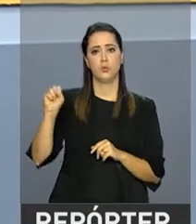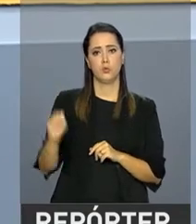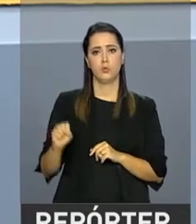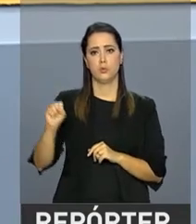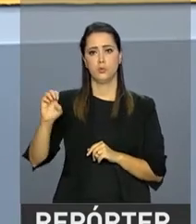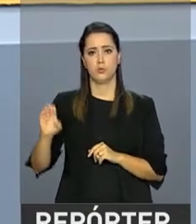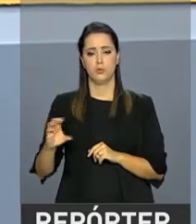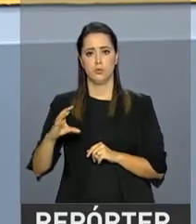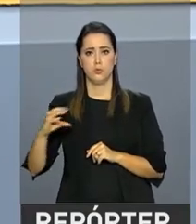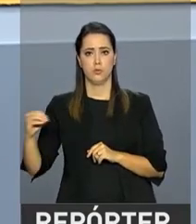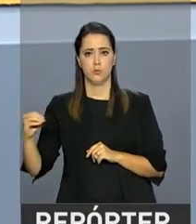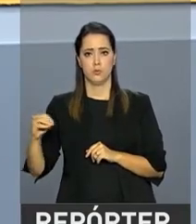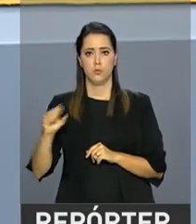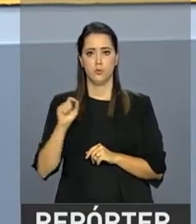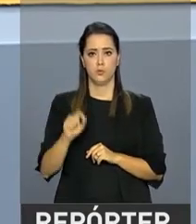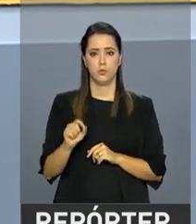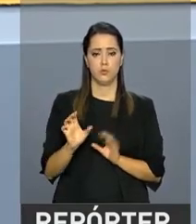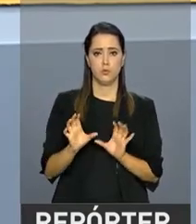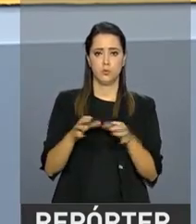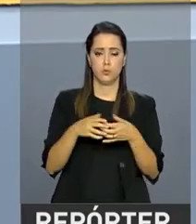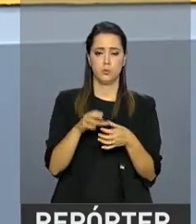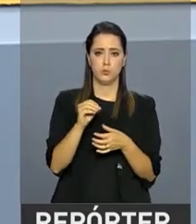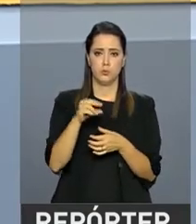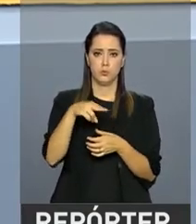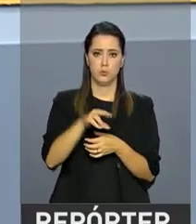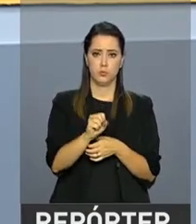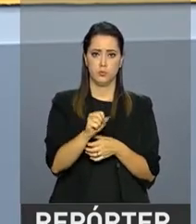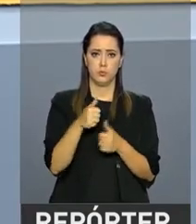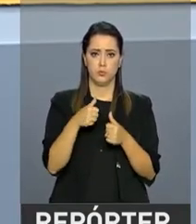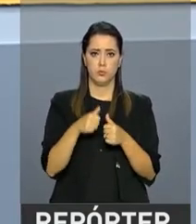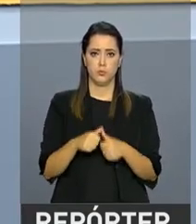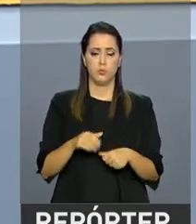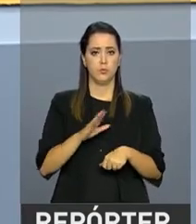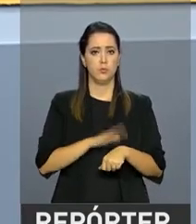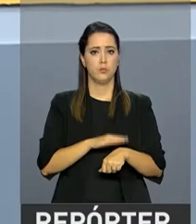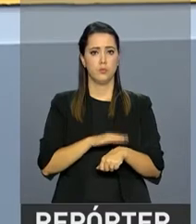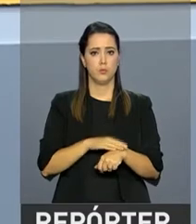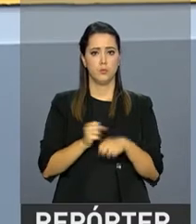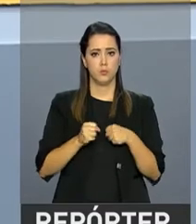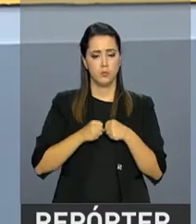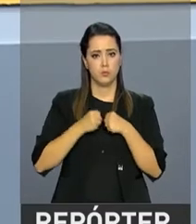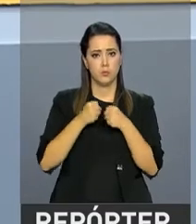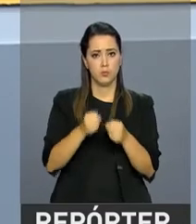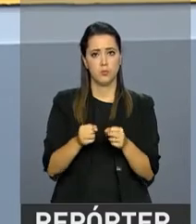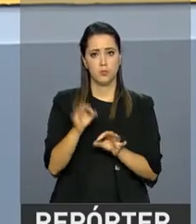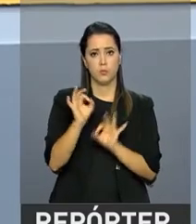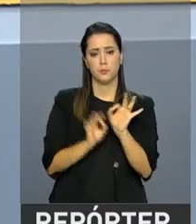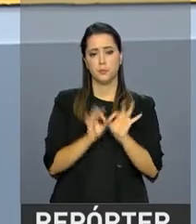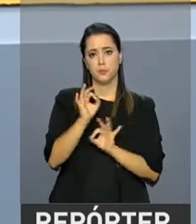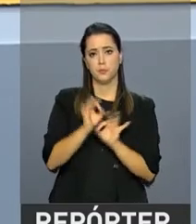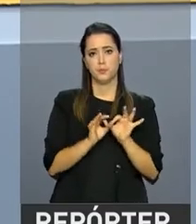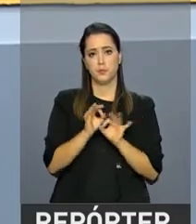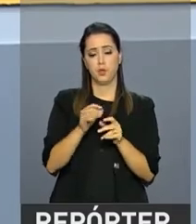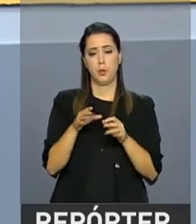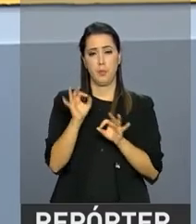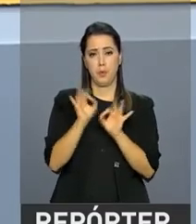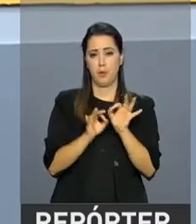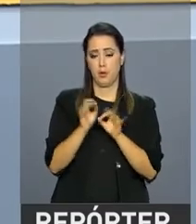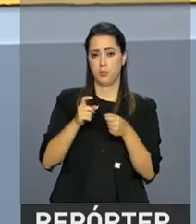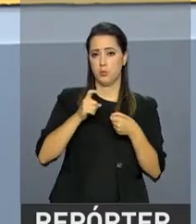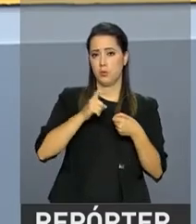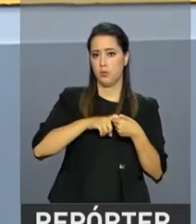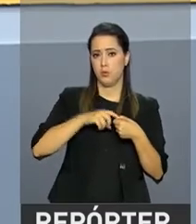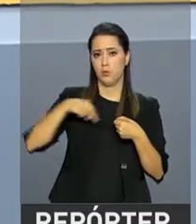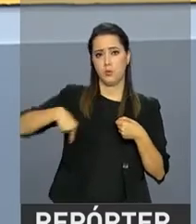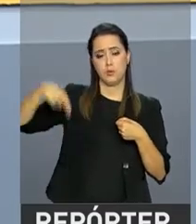sul sudeste e centro oeste e que as equipes da oms estão neste momento dedicadas à recomposição dos sistemas norte